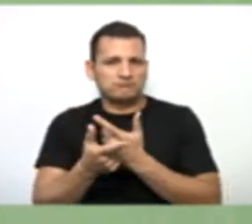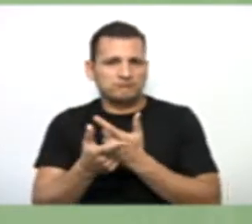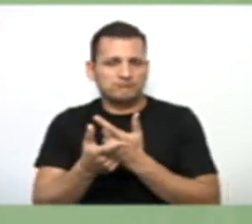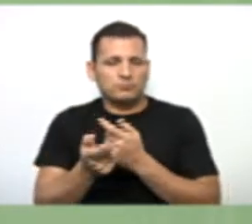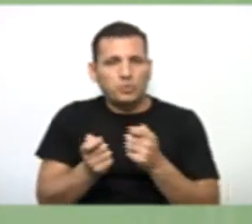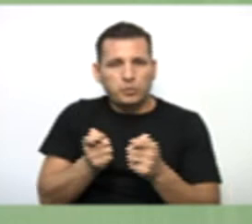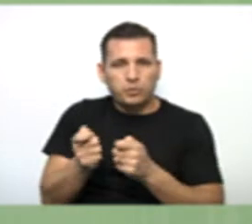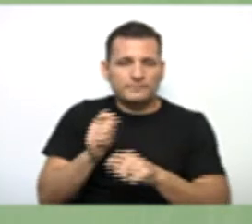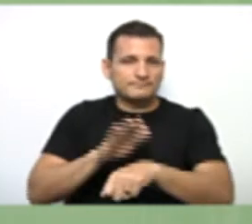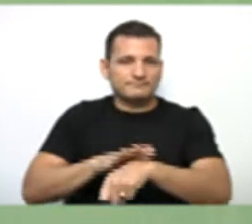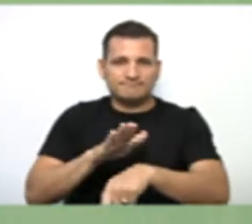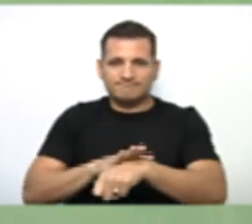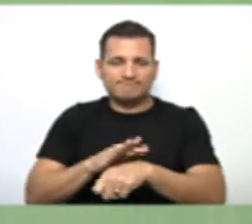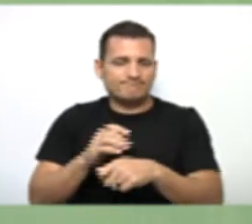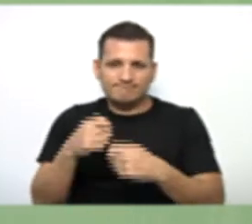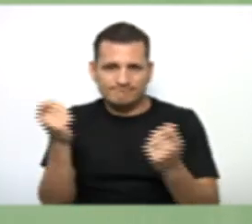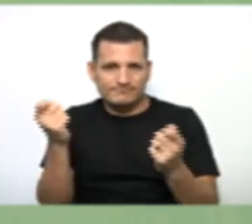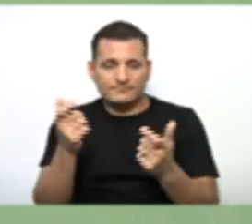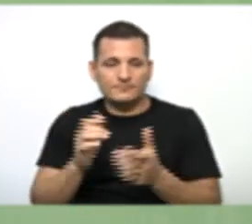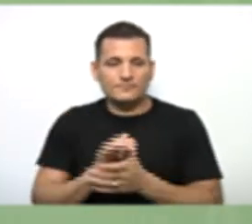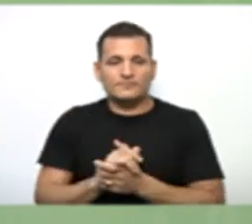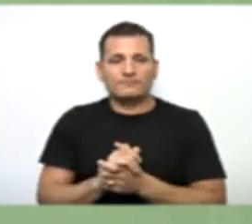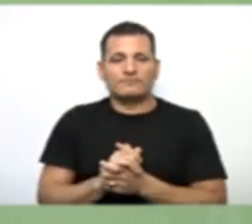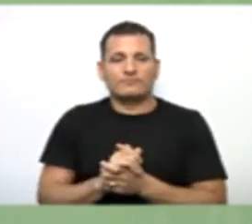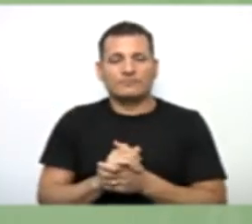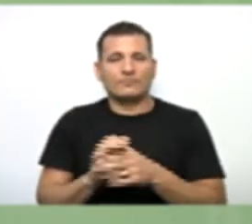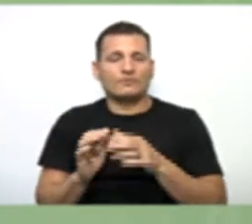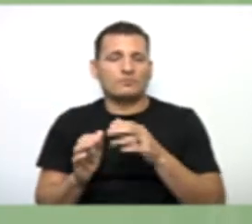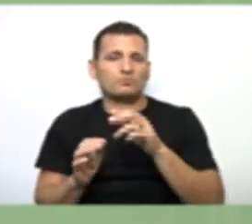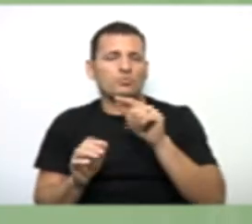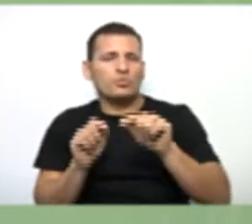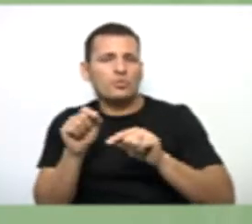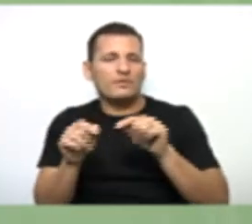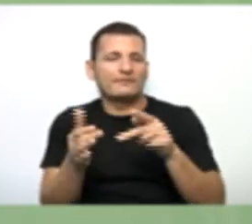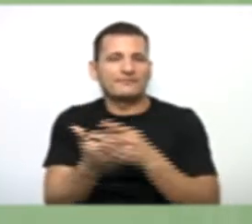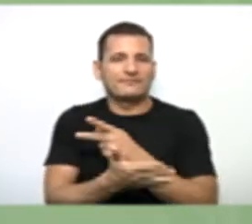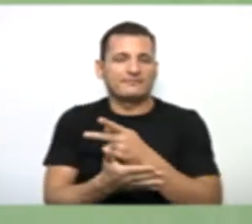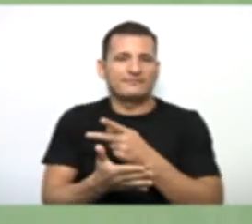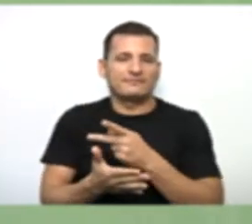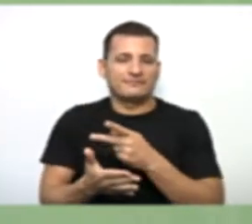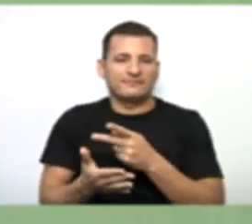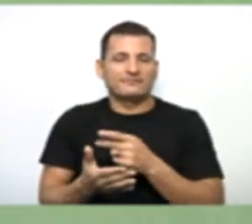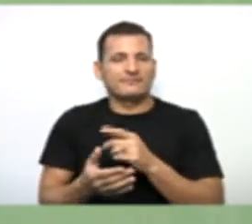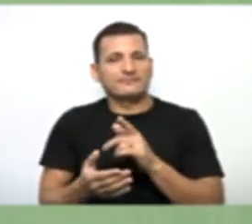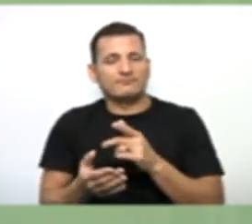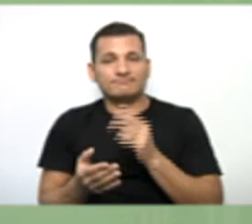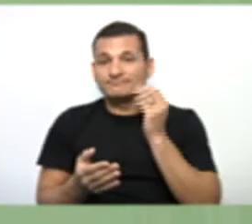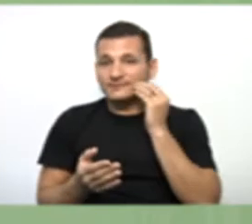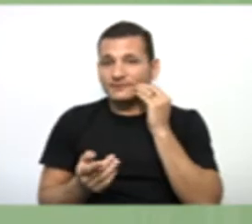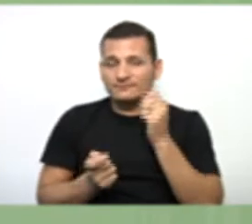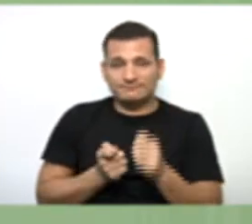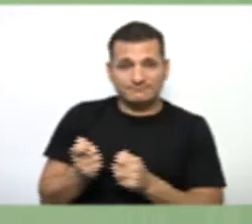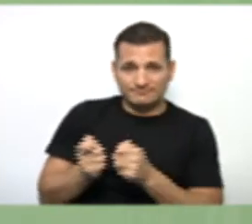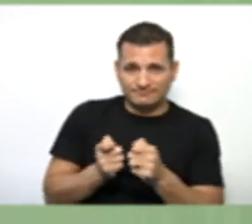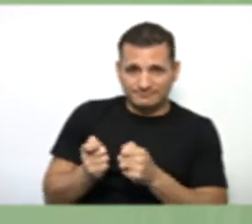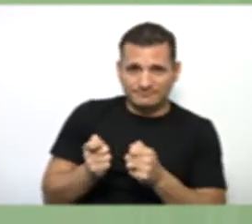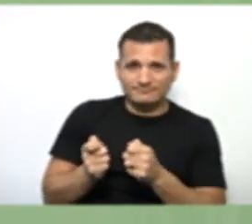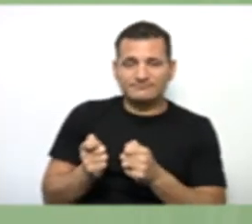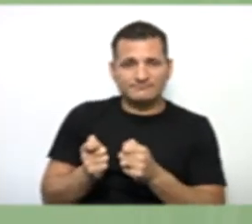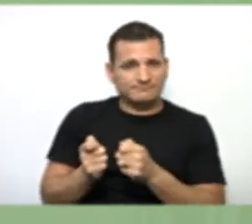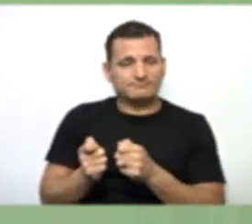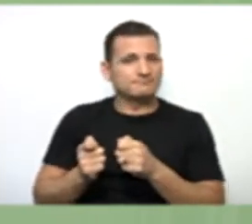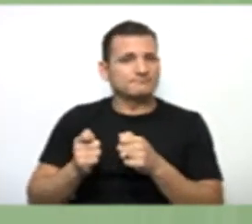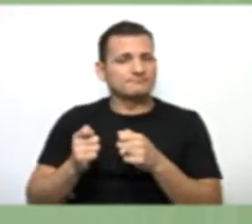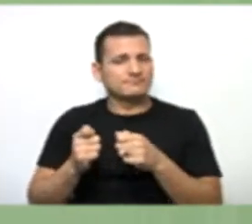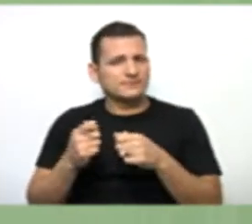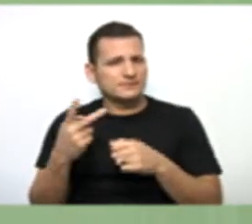controlar o tempo, o que regularmente acontece, né, normalmente acontece, trate de controlar a si mesmo. Trabalhe